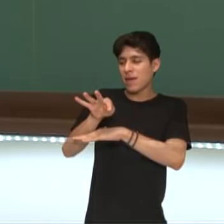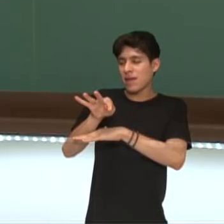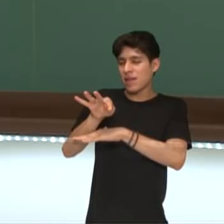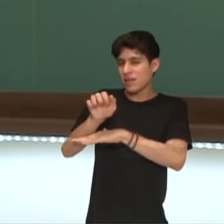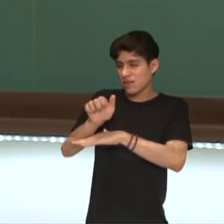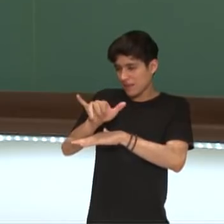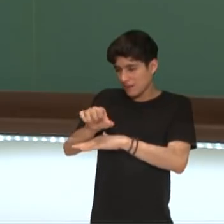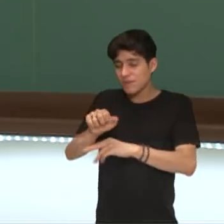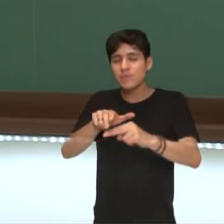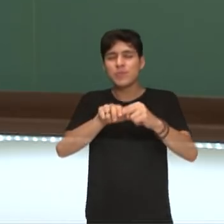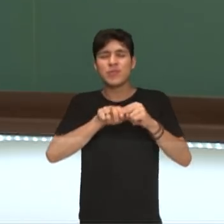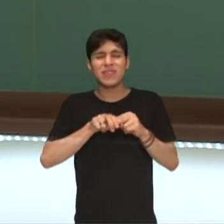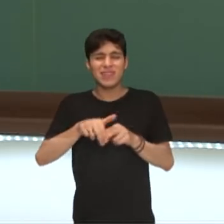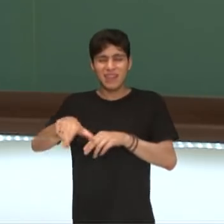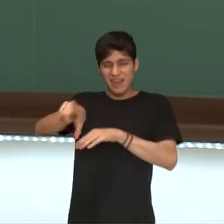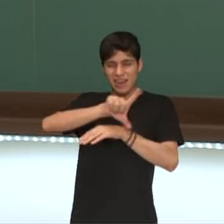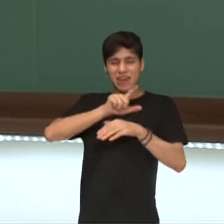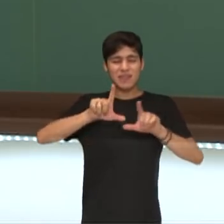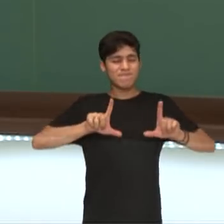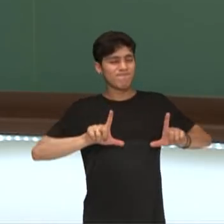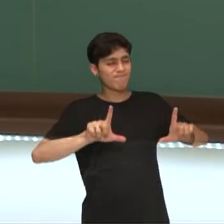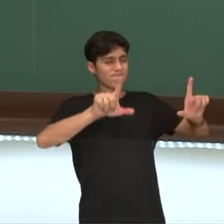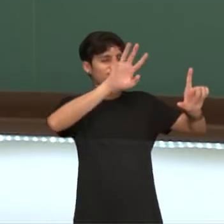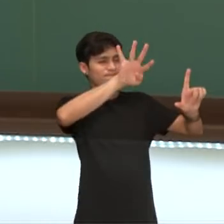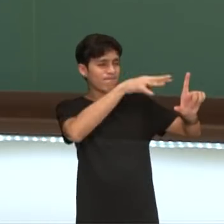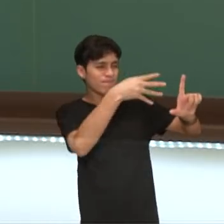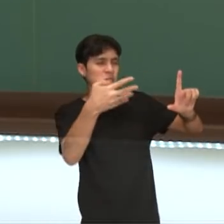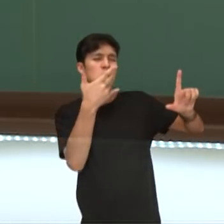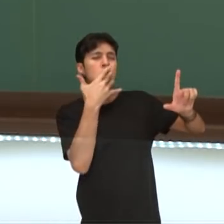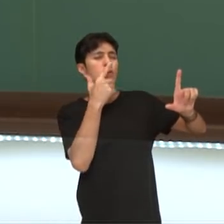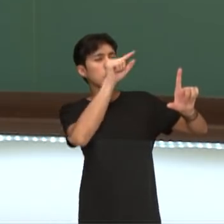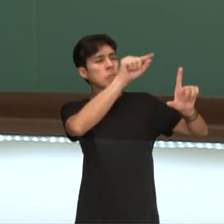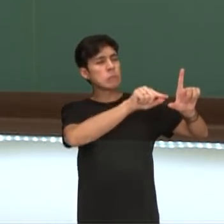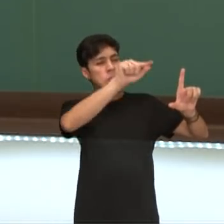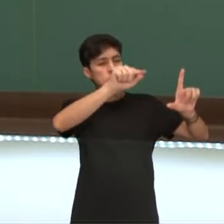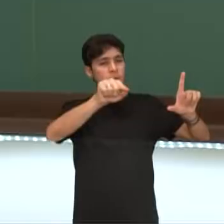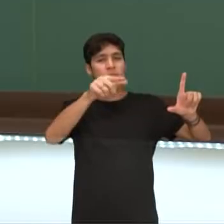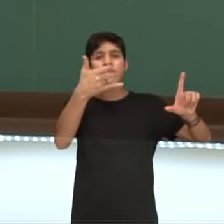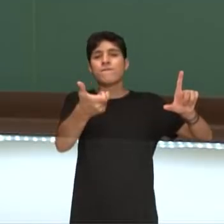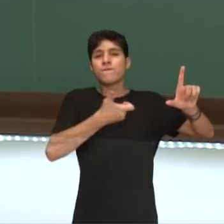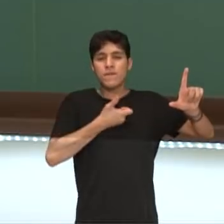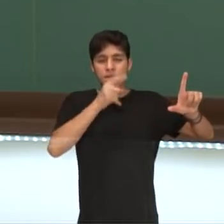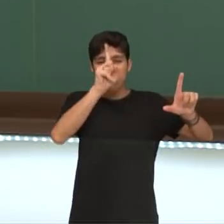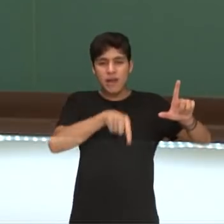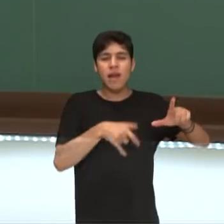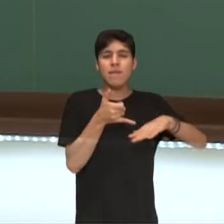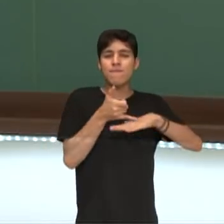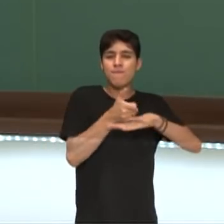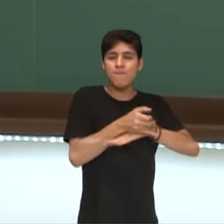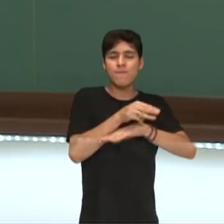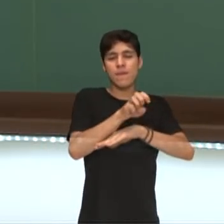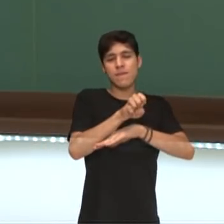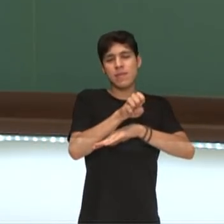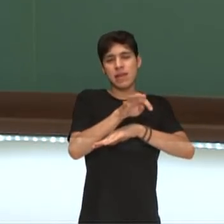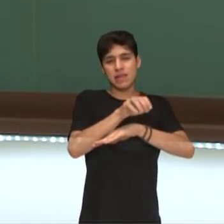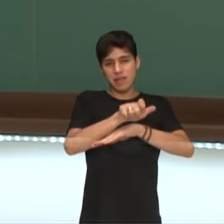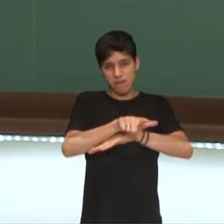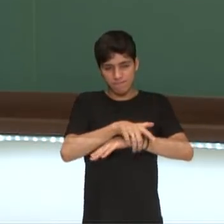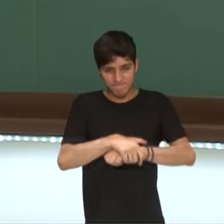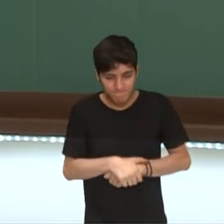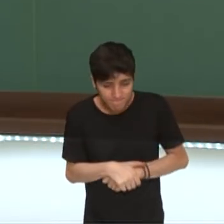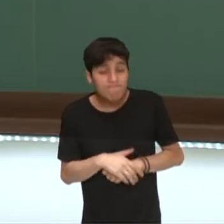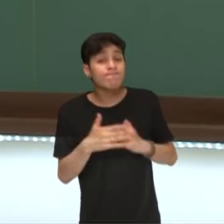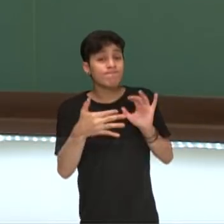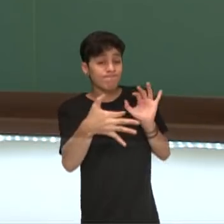lá aquele local, aquelas cores que identificam os elementos que são chamados de metais. Quando a gente fala em